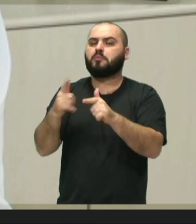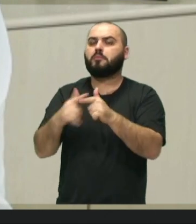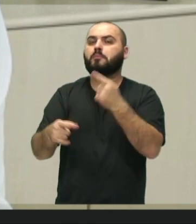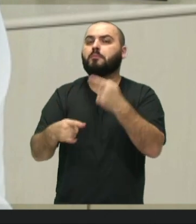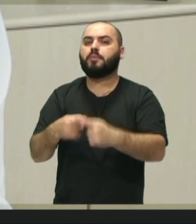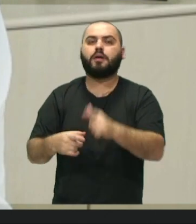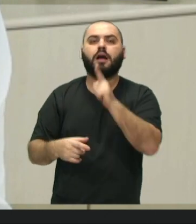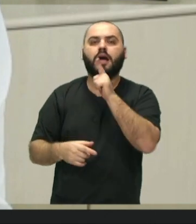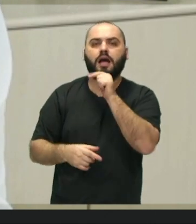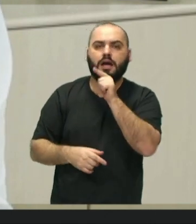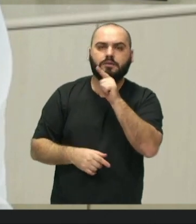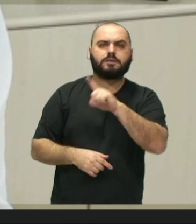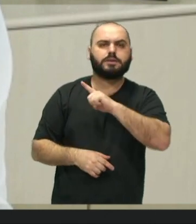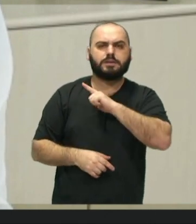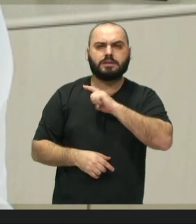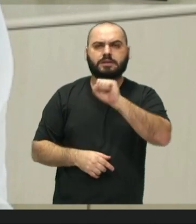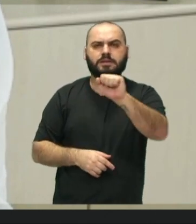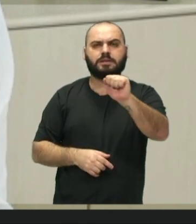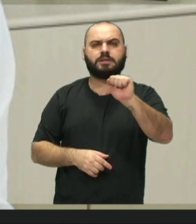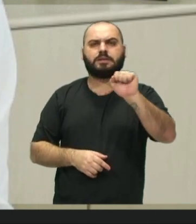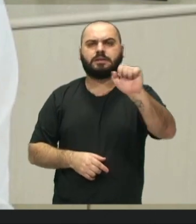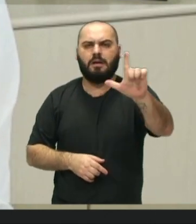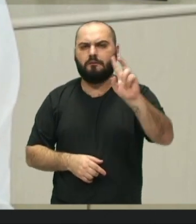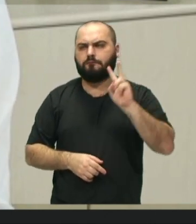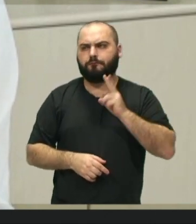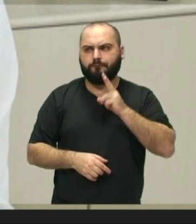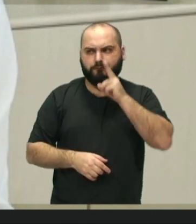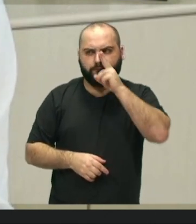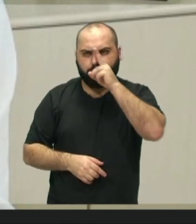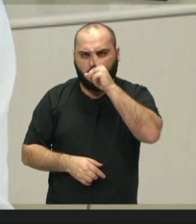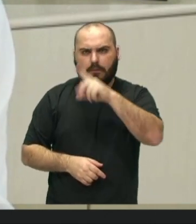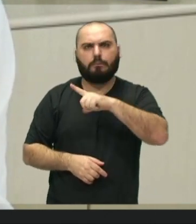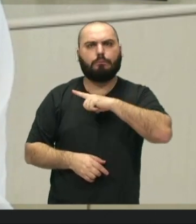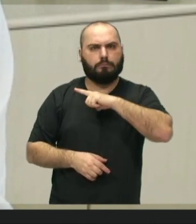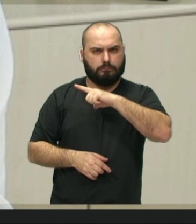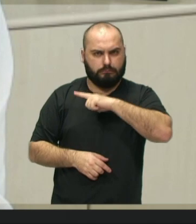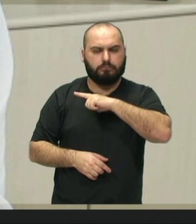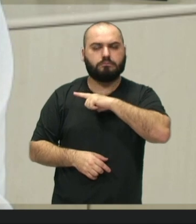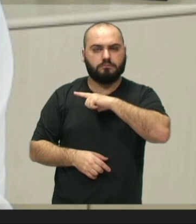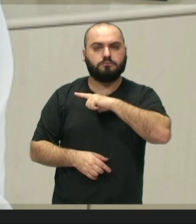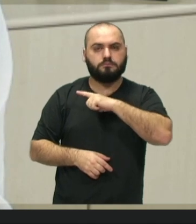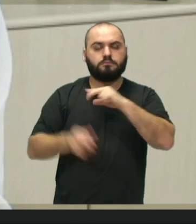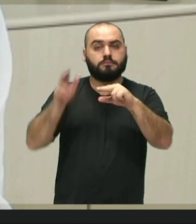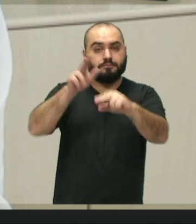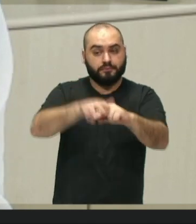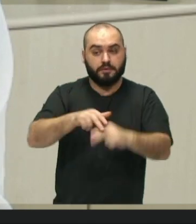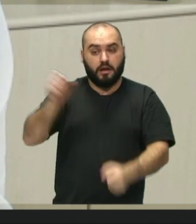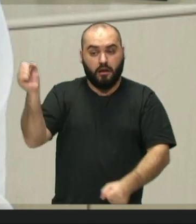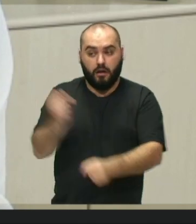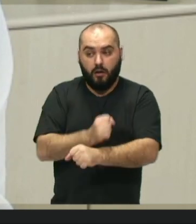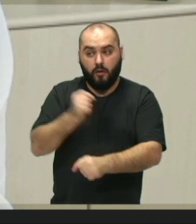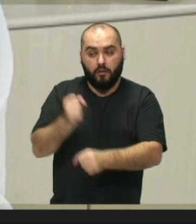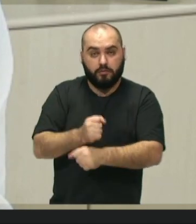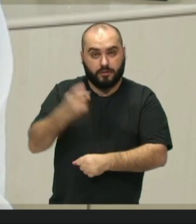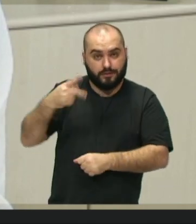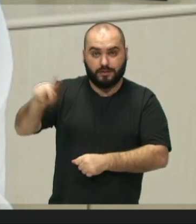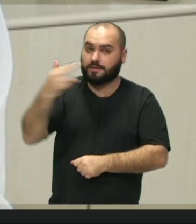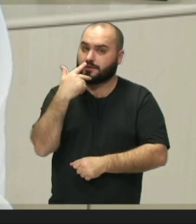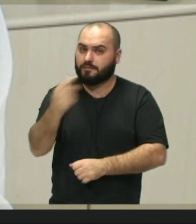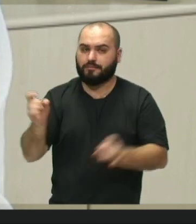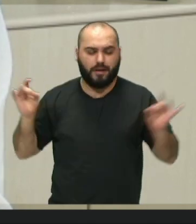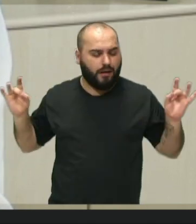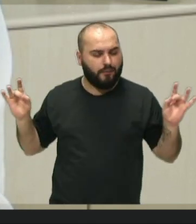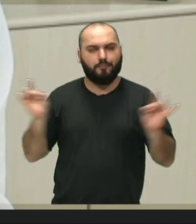ali índices de salinidade extremamente elevados, e foi através da execução dessa obra que, de uma vez por